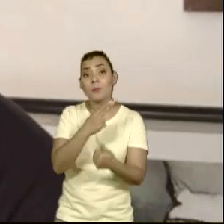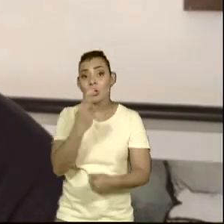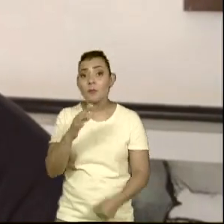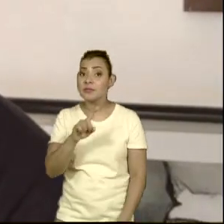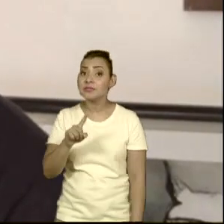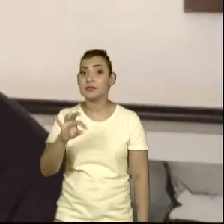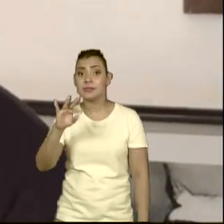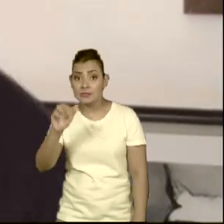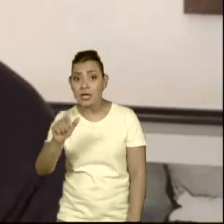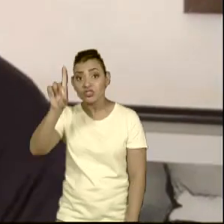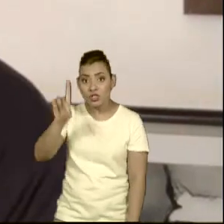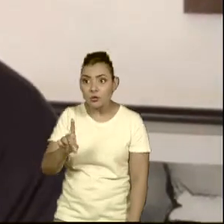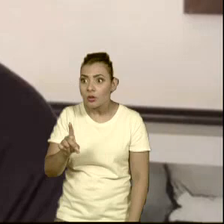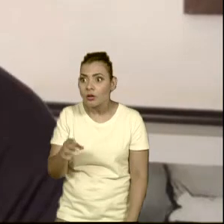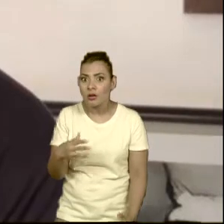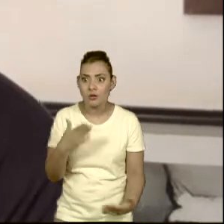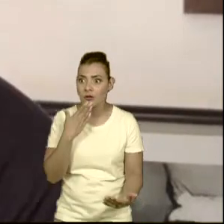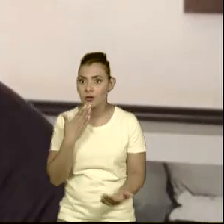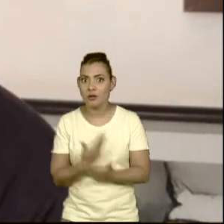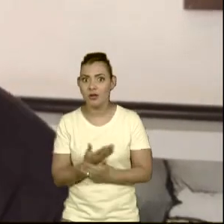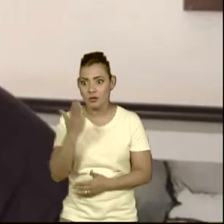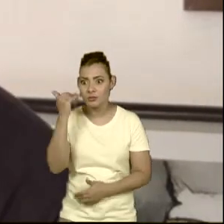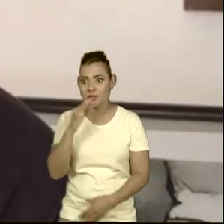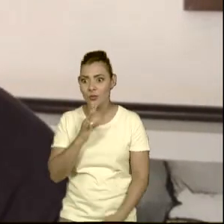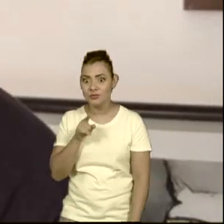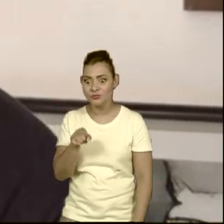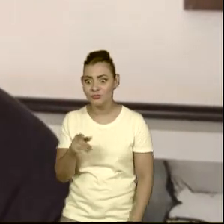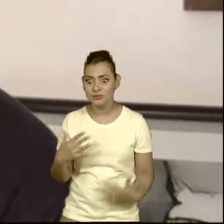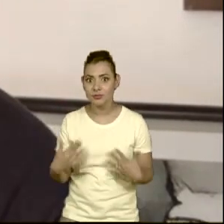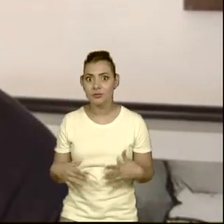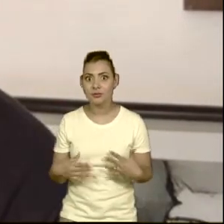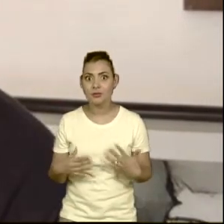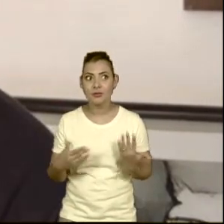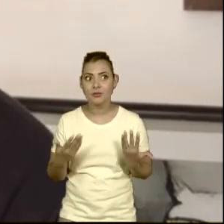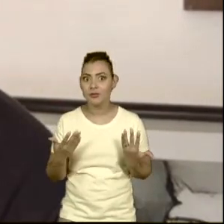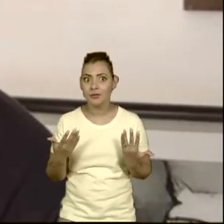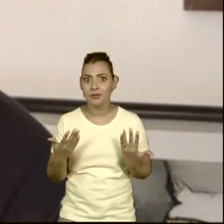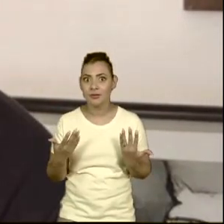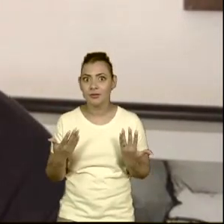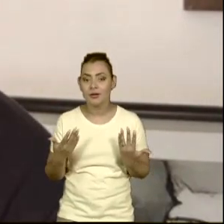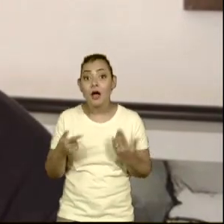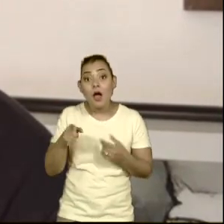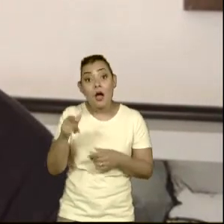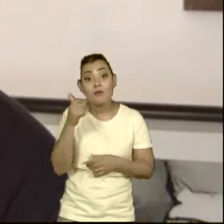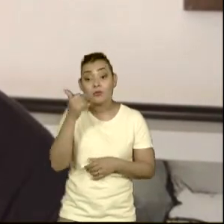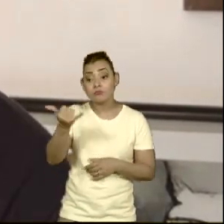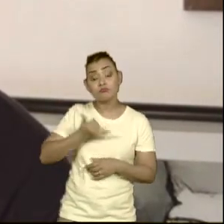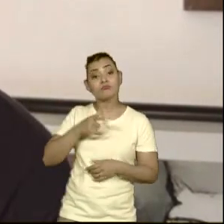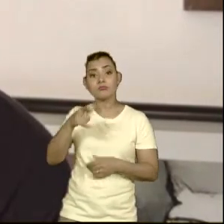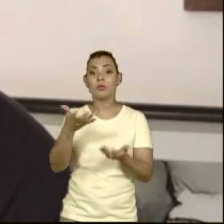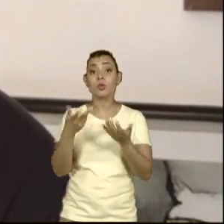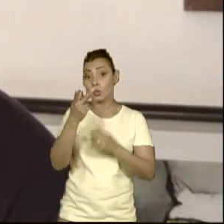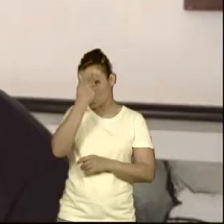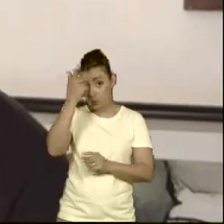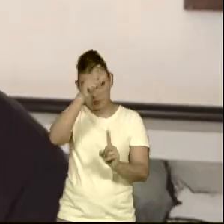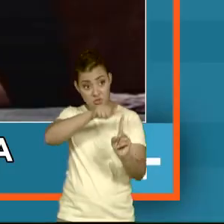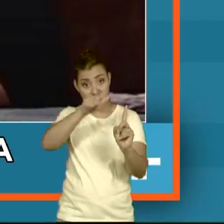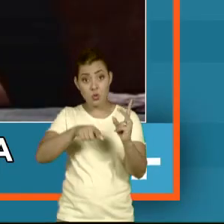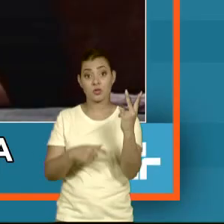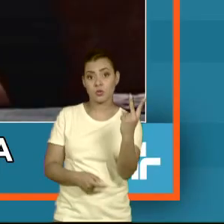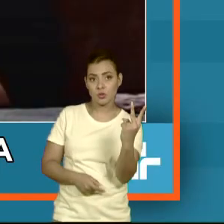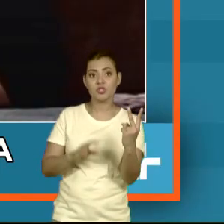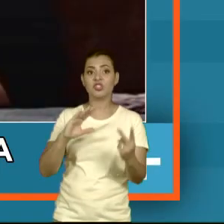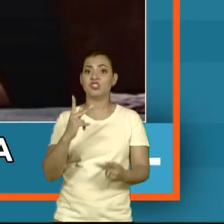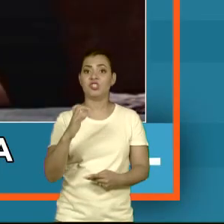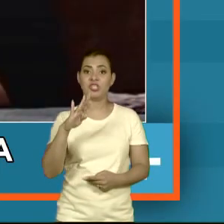Zita Bressani, diretora. falei, claro que eu sei, Zita. Aí ela falou, eu, duas pessoas do elenco, o